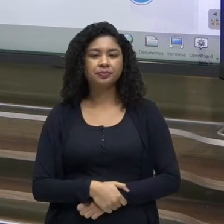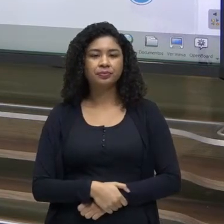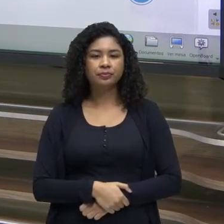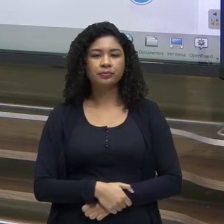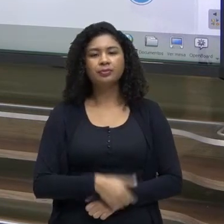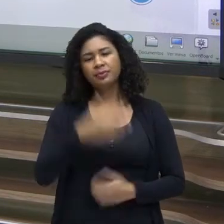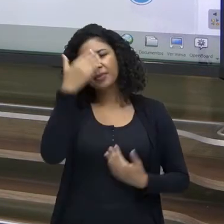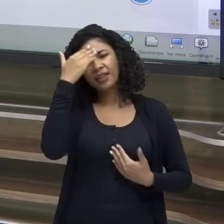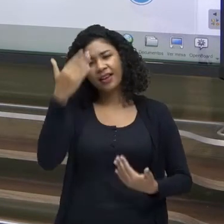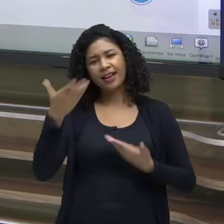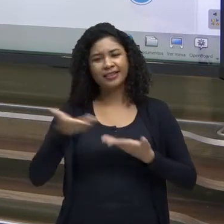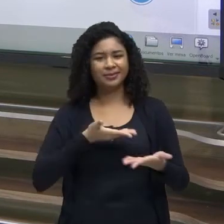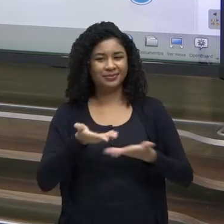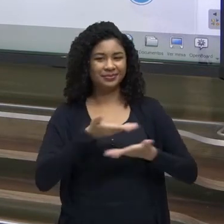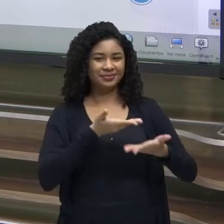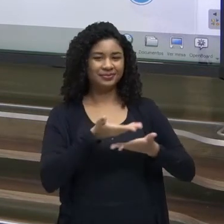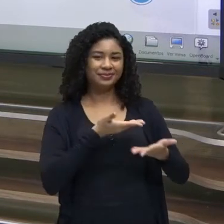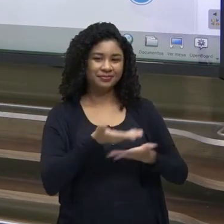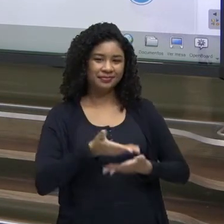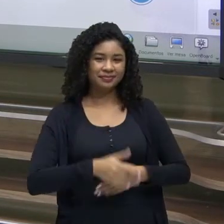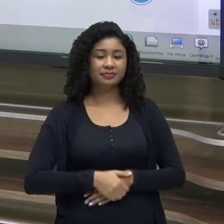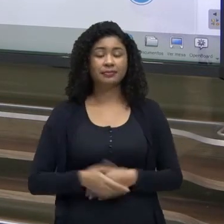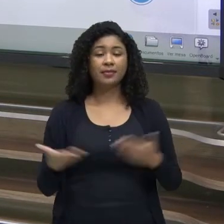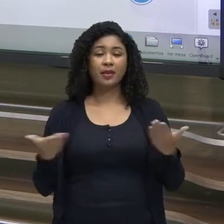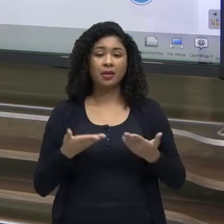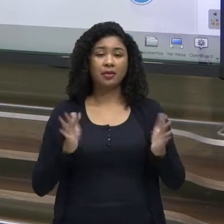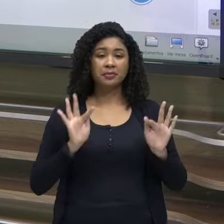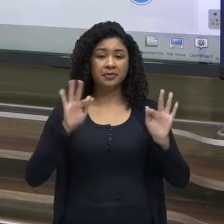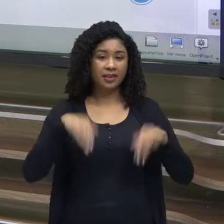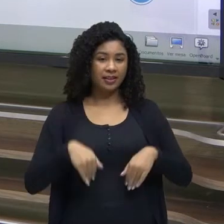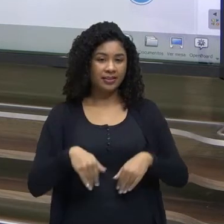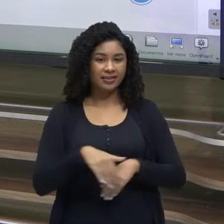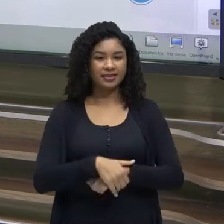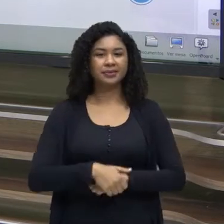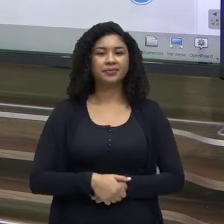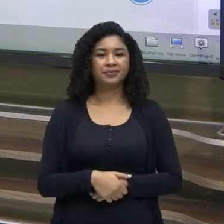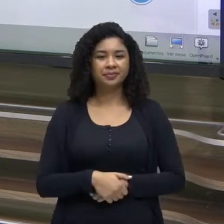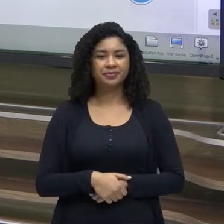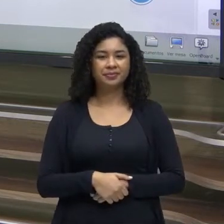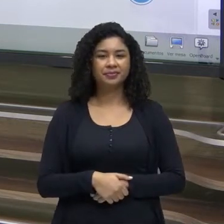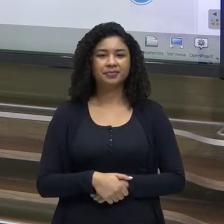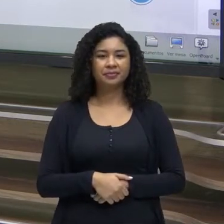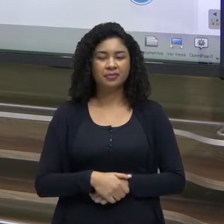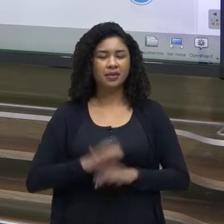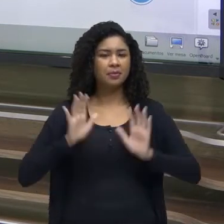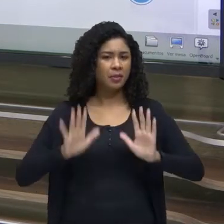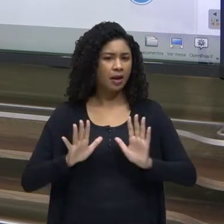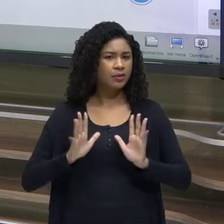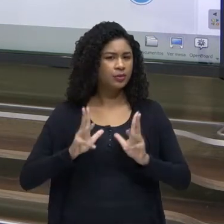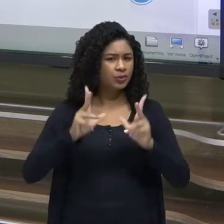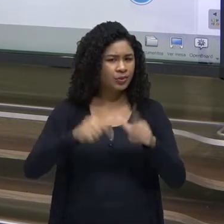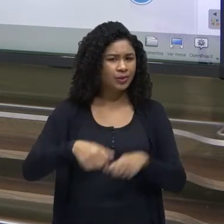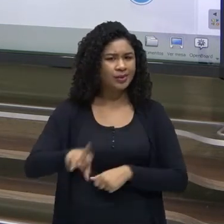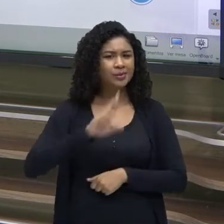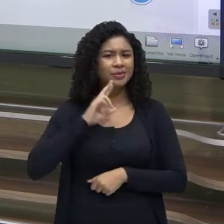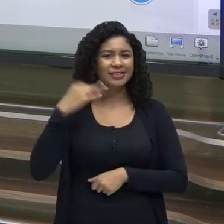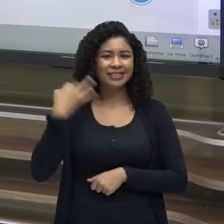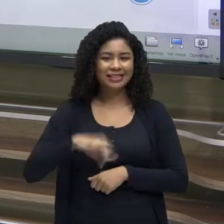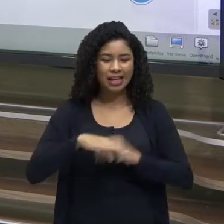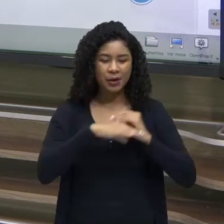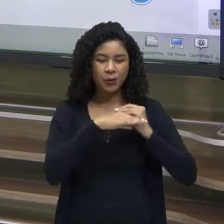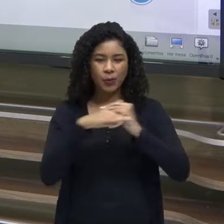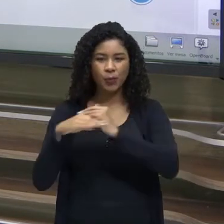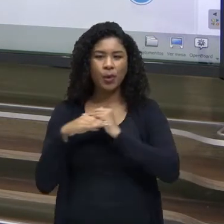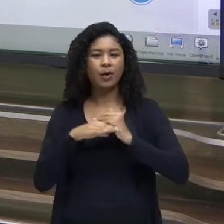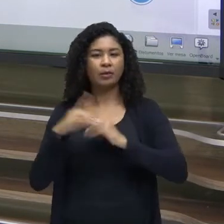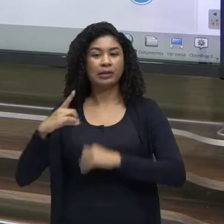pela sua participação. E aí encerramos a participação de vocês no chat. Mas foi unânime, todos vocês marcaram a alternativa D. Então vamos